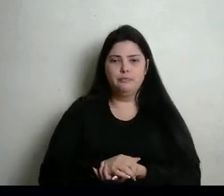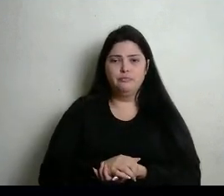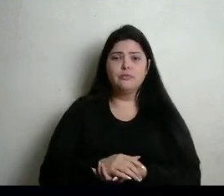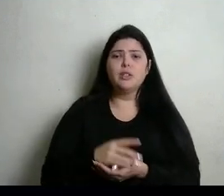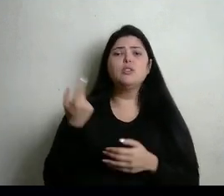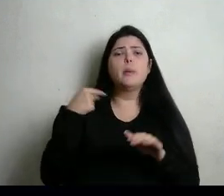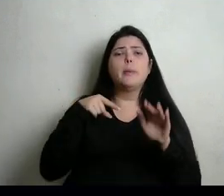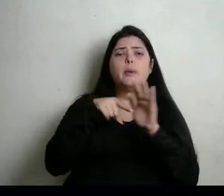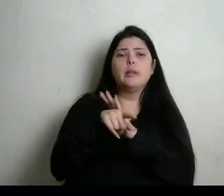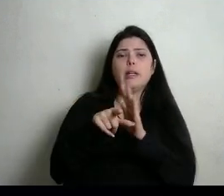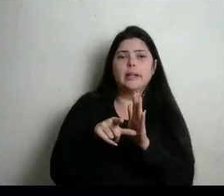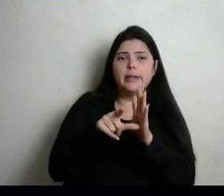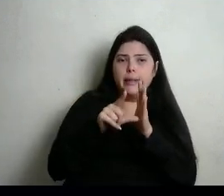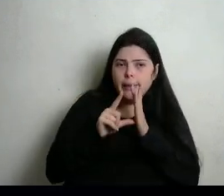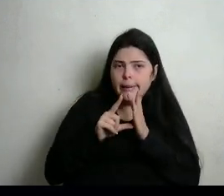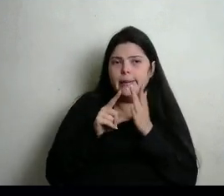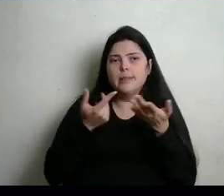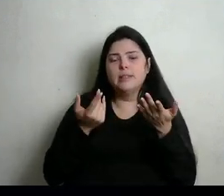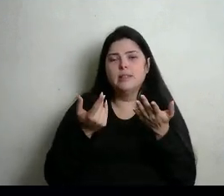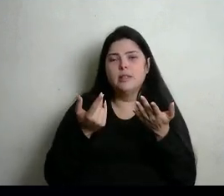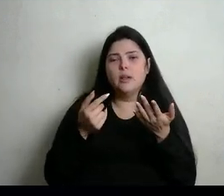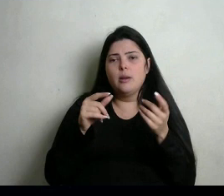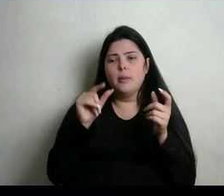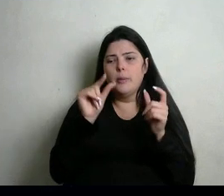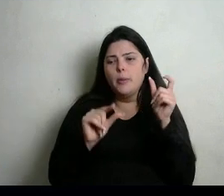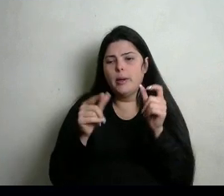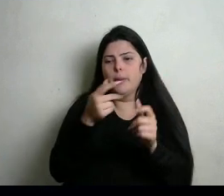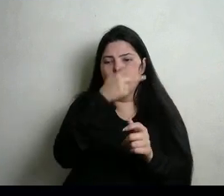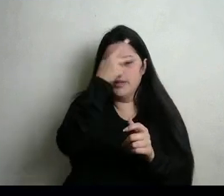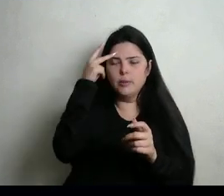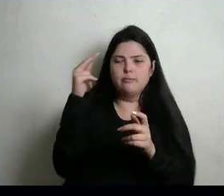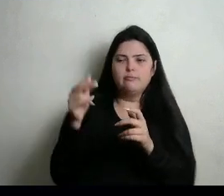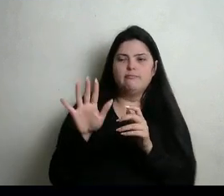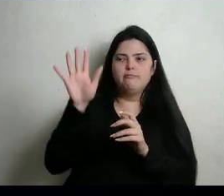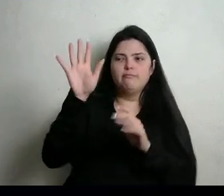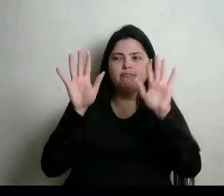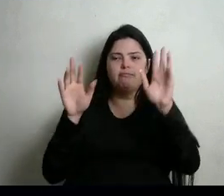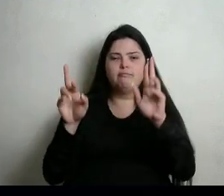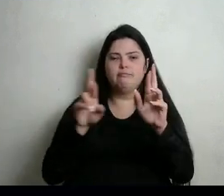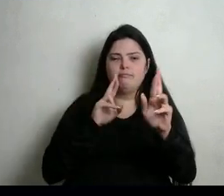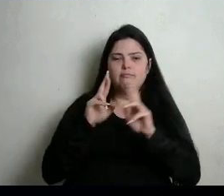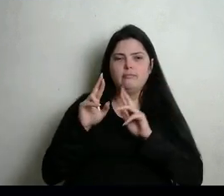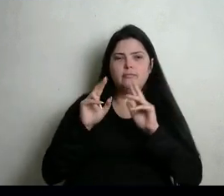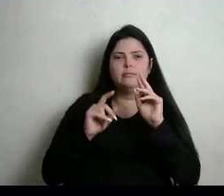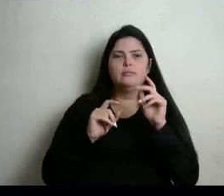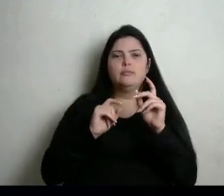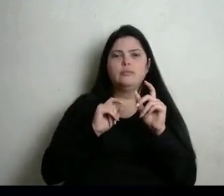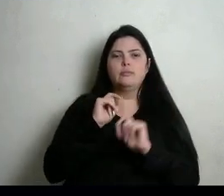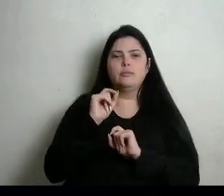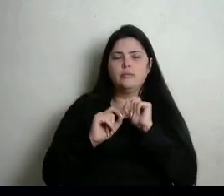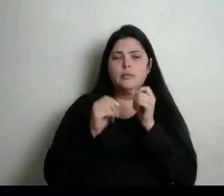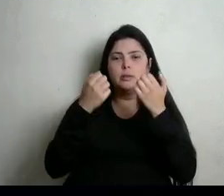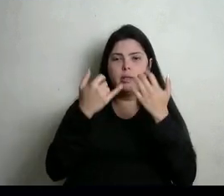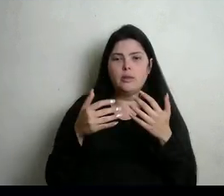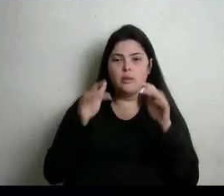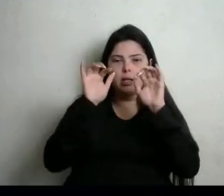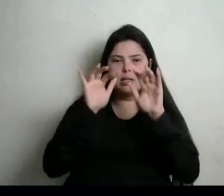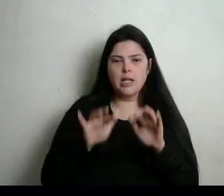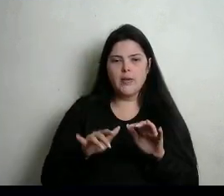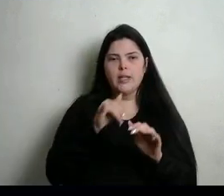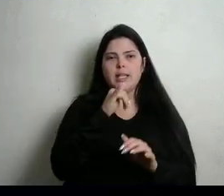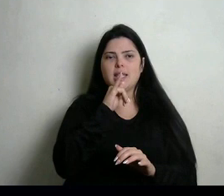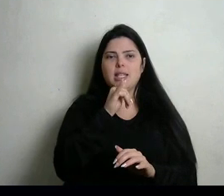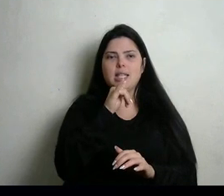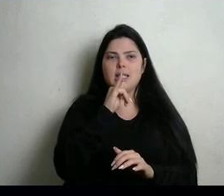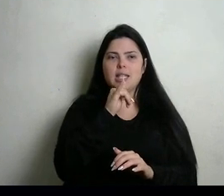antes e pouquíssimas pessoas levantaram a mão dizendo que escrevem testes para as